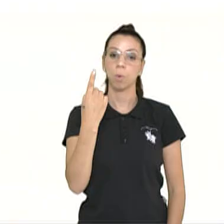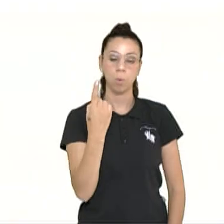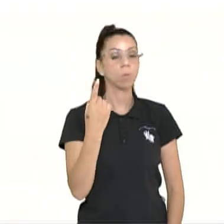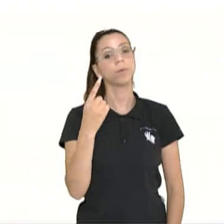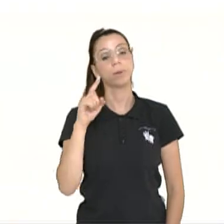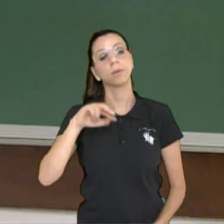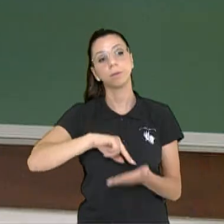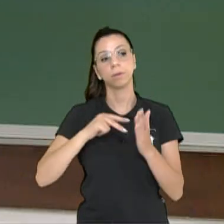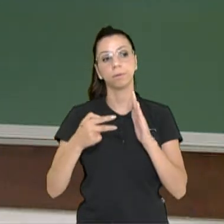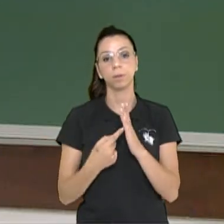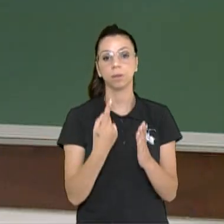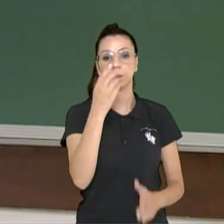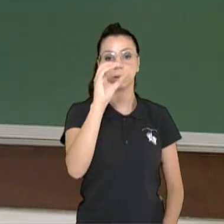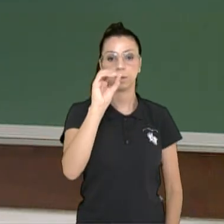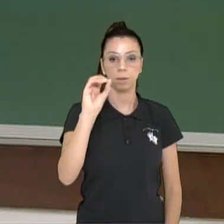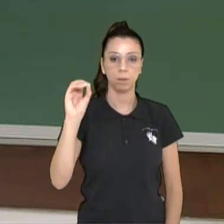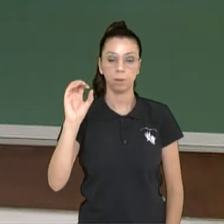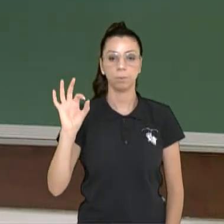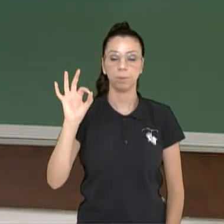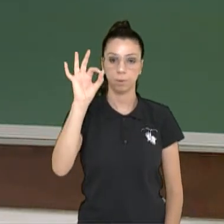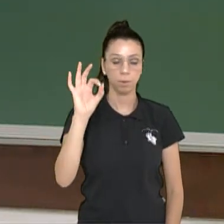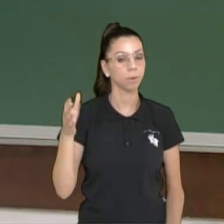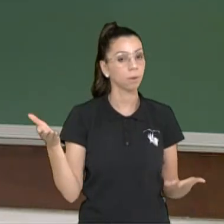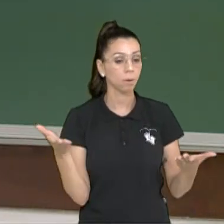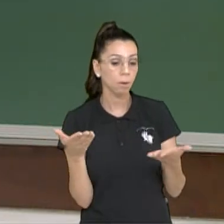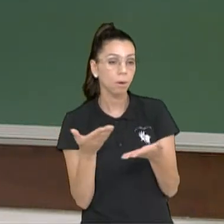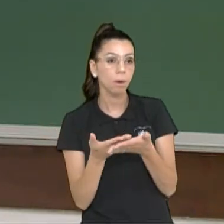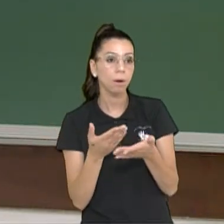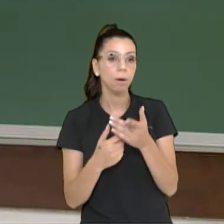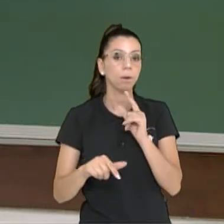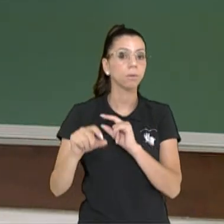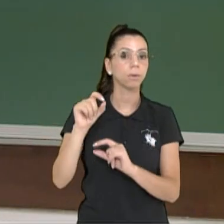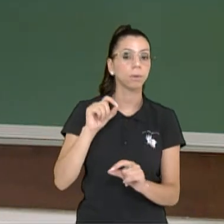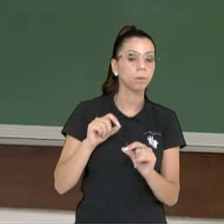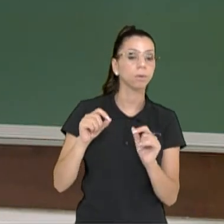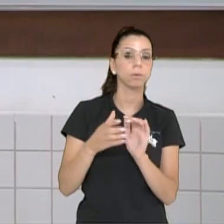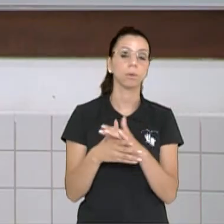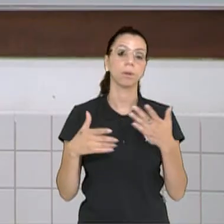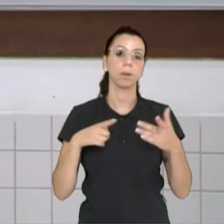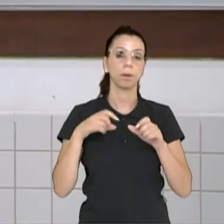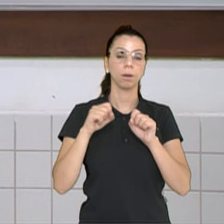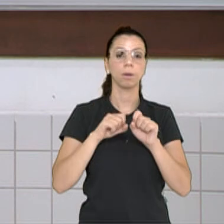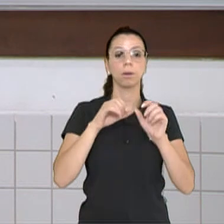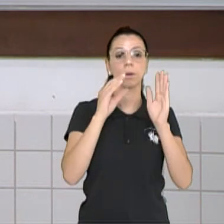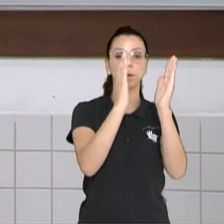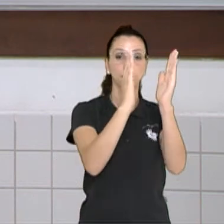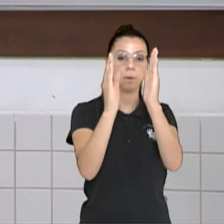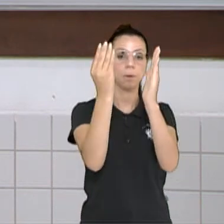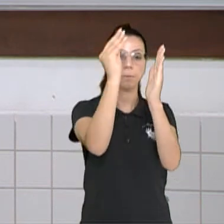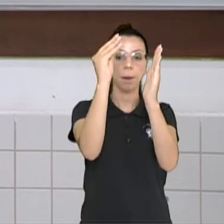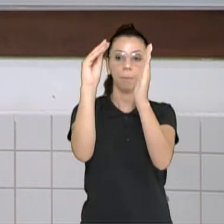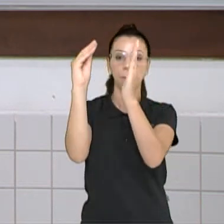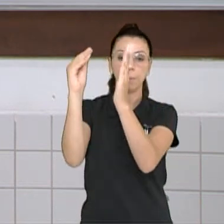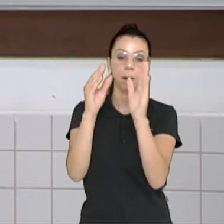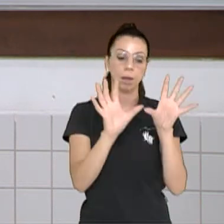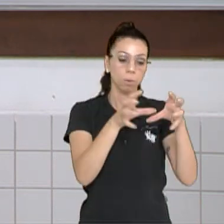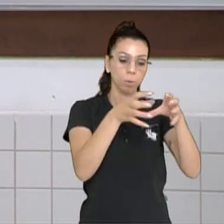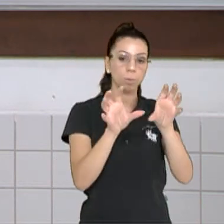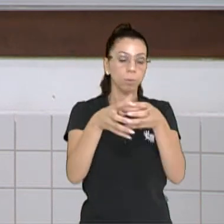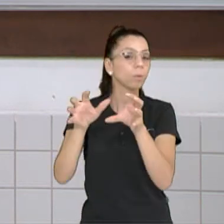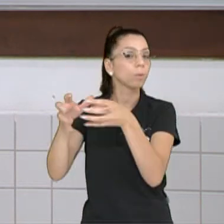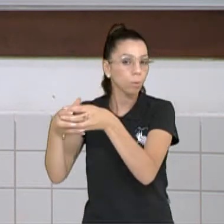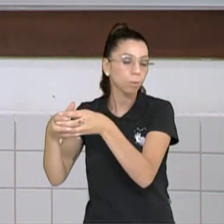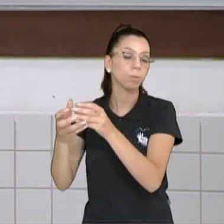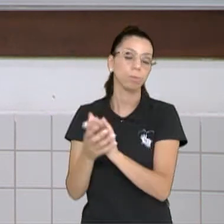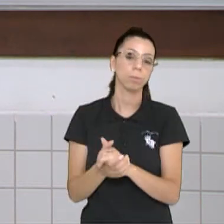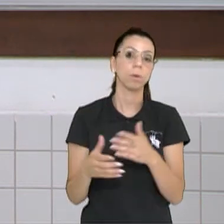acertou. Durante a aula de hoje, nós vimos então a distribuição na frequência de dados que sejam agrupados em grupos.